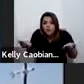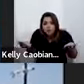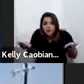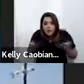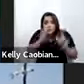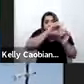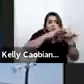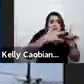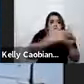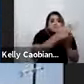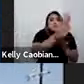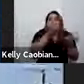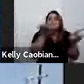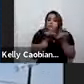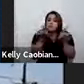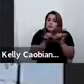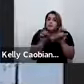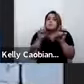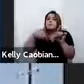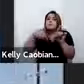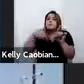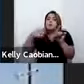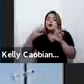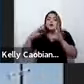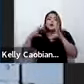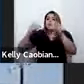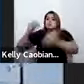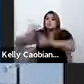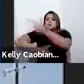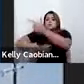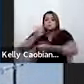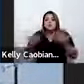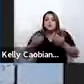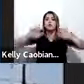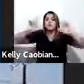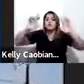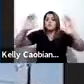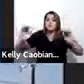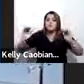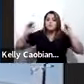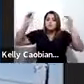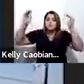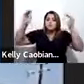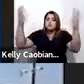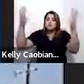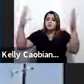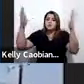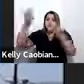isso, companheiro, um viva aos trabalhadores agora! Viva!